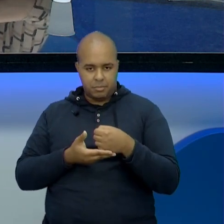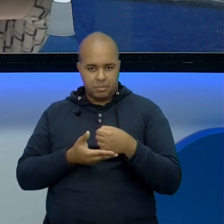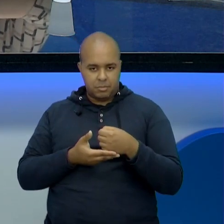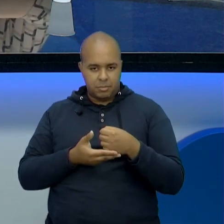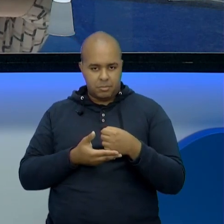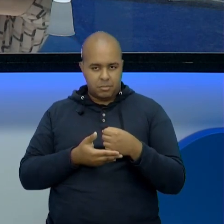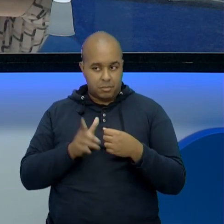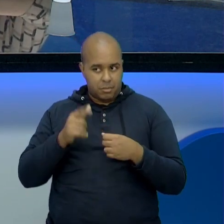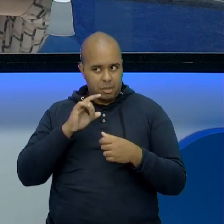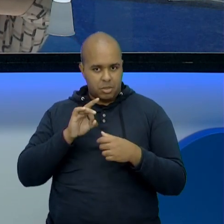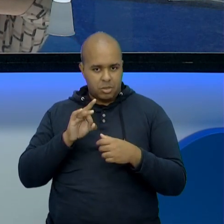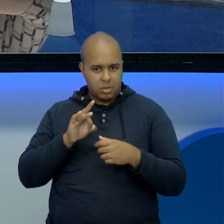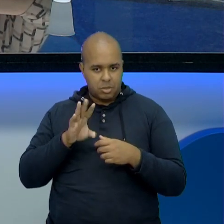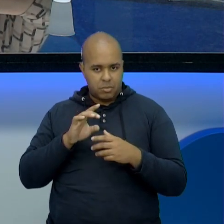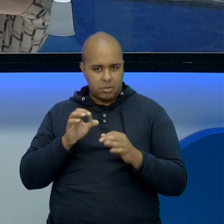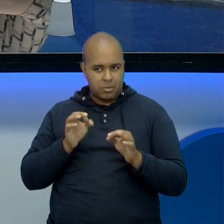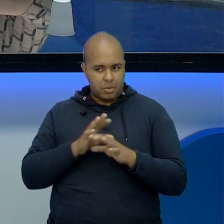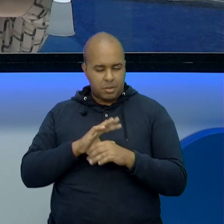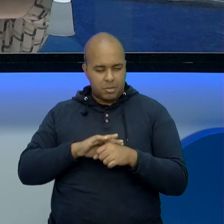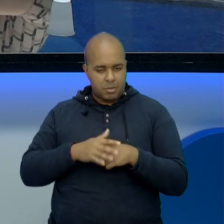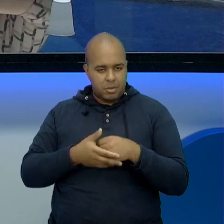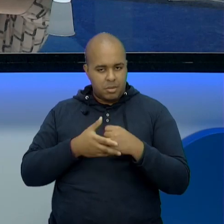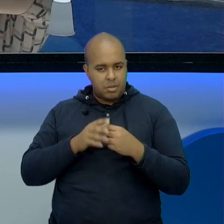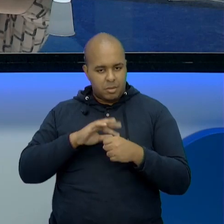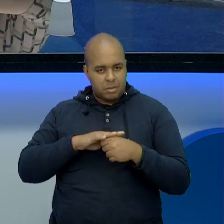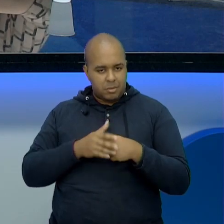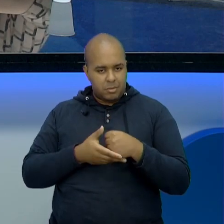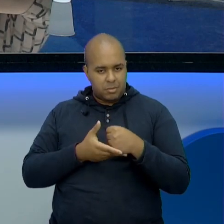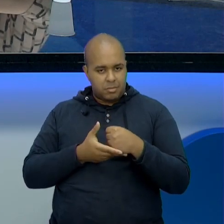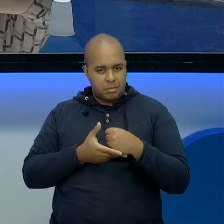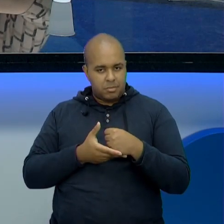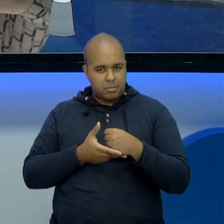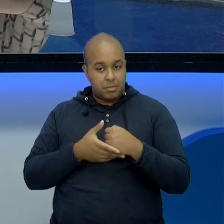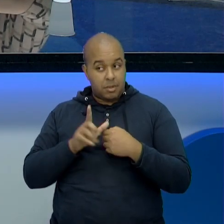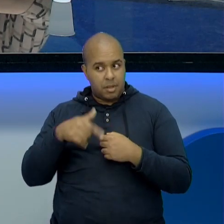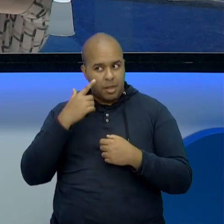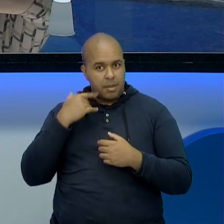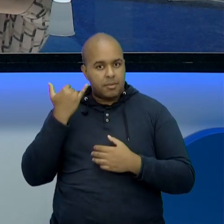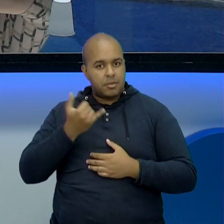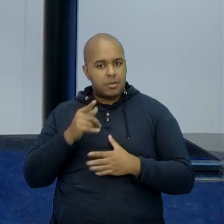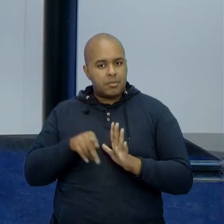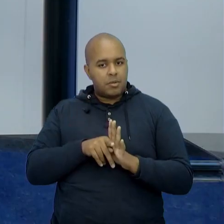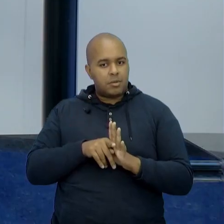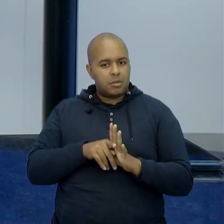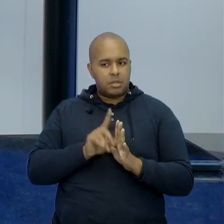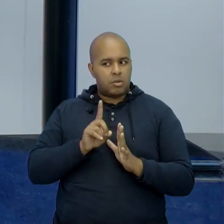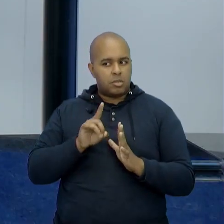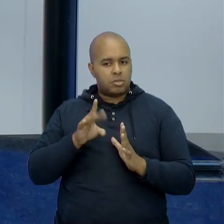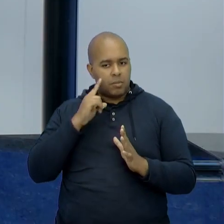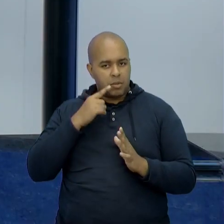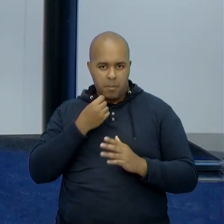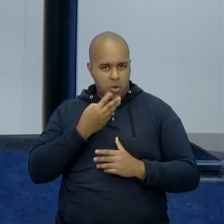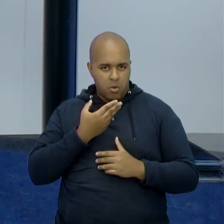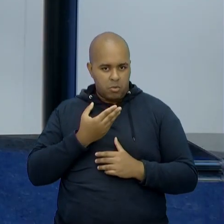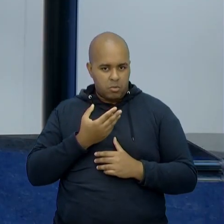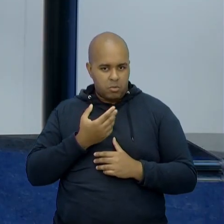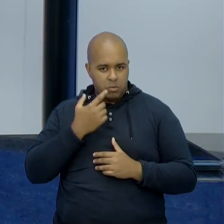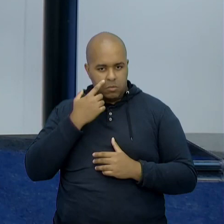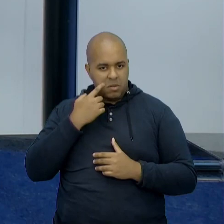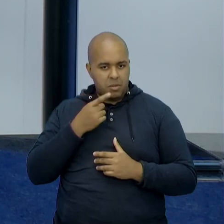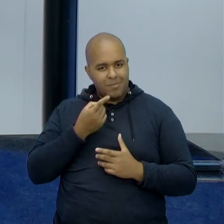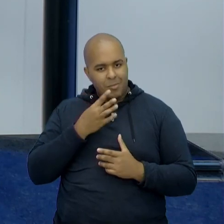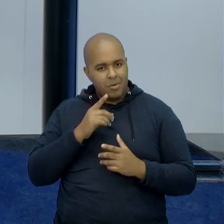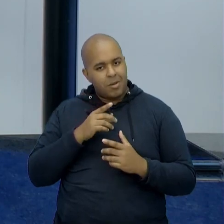sustentabilidade, só para a gente fechar, Fabi, sustentabilidade, ela é importante, não é para ser bonzinho.